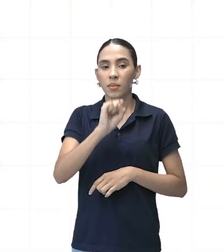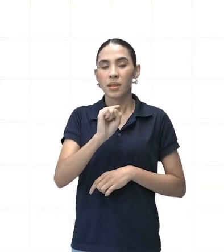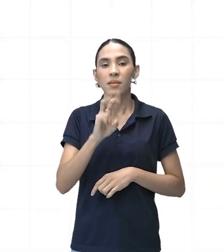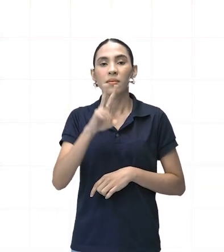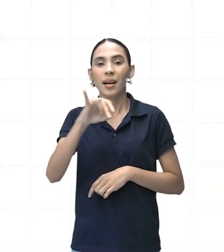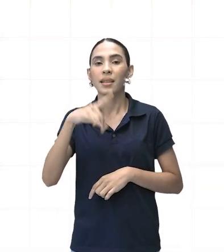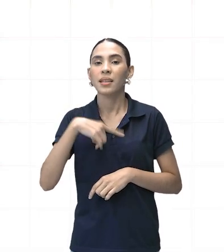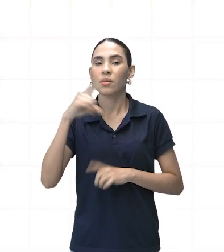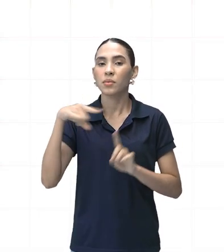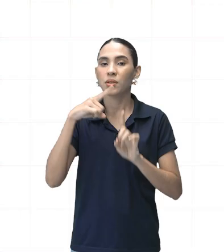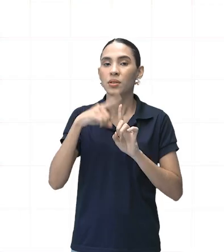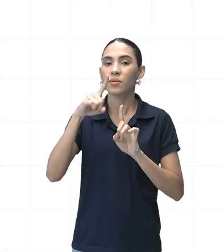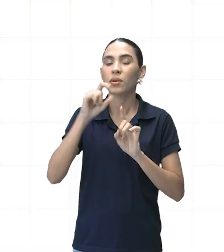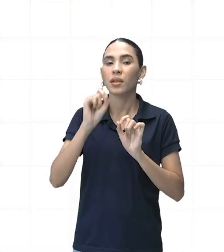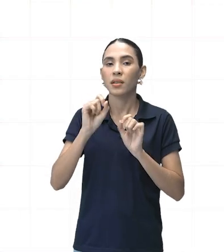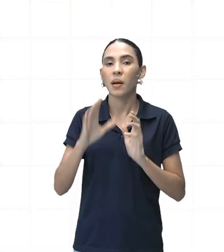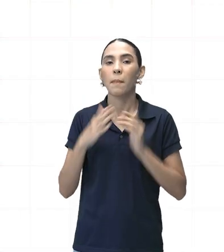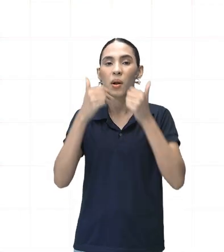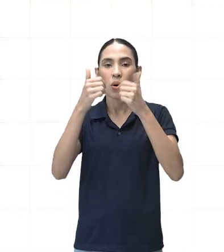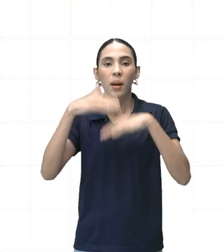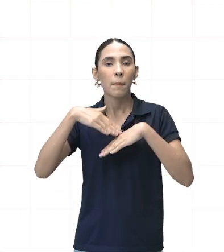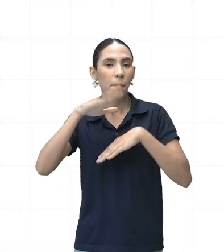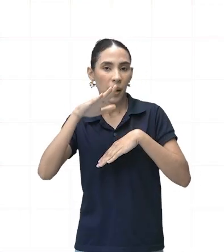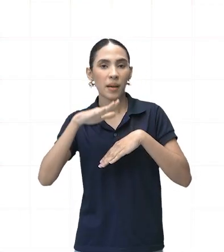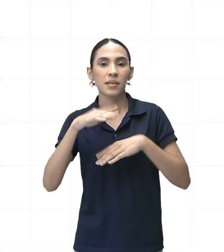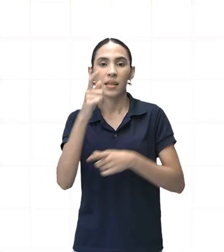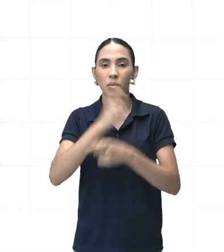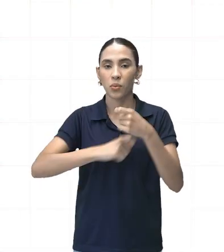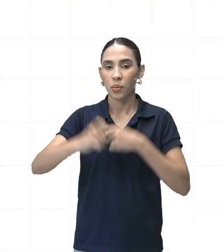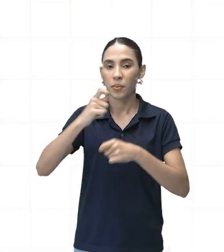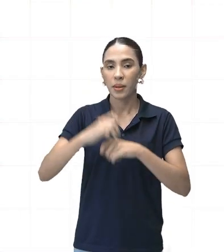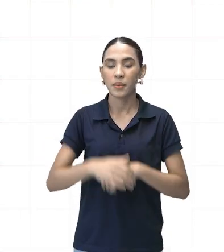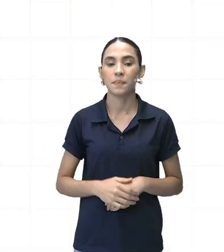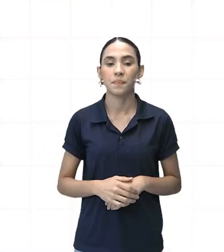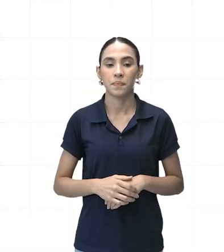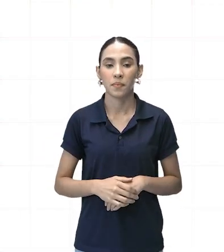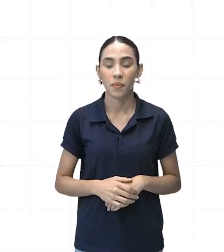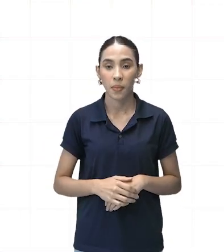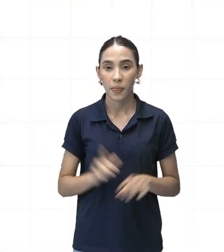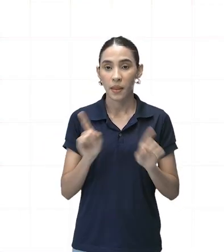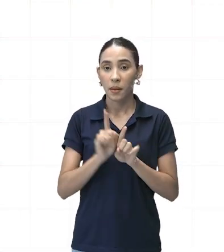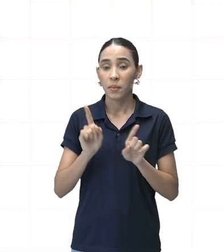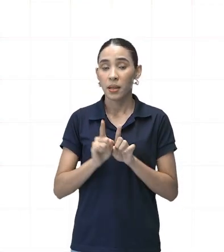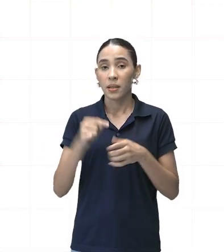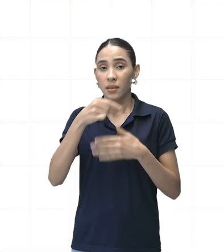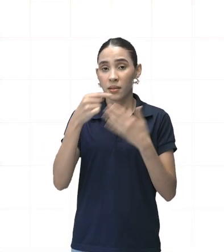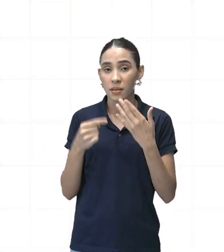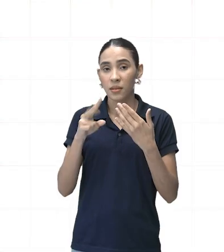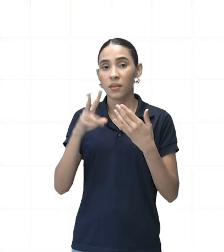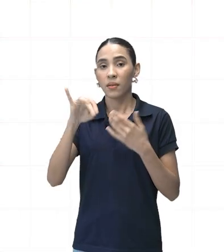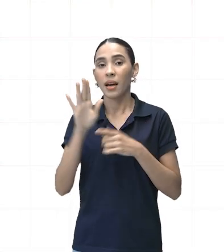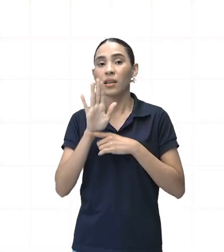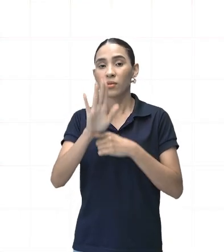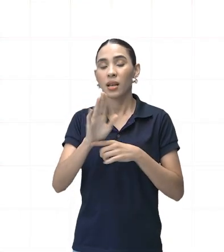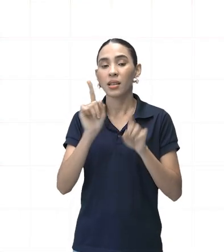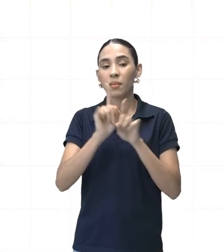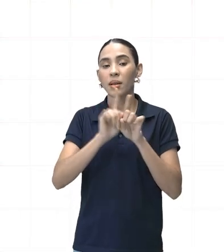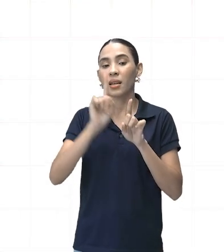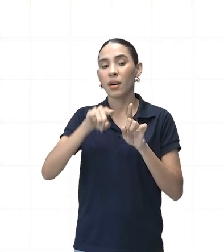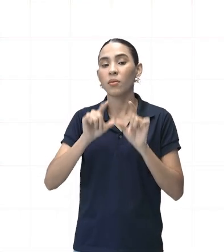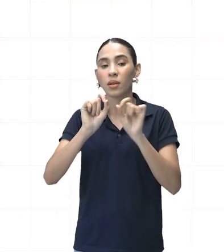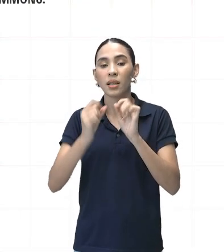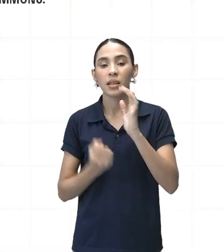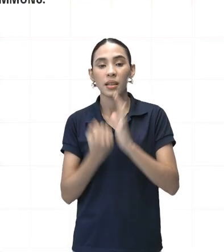ter a intenção de melhorar cada vez mais a sua economia, tá? E um desses fatores que vai ajudar isso, gente, vai ser